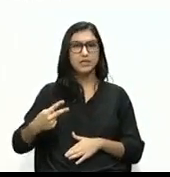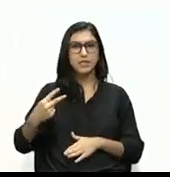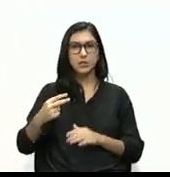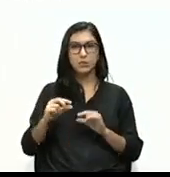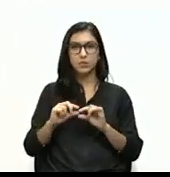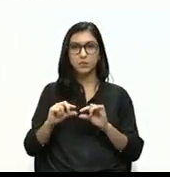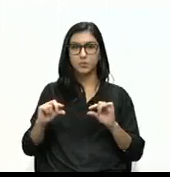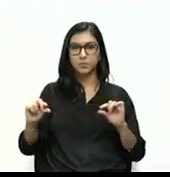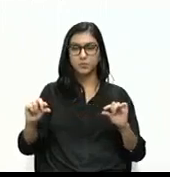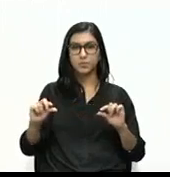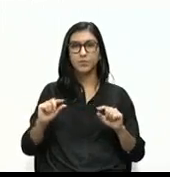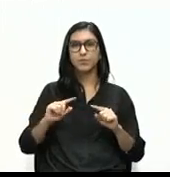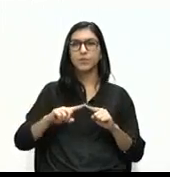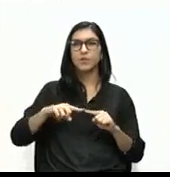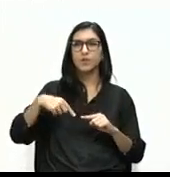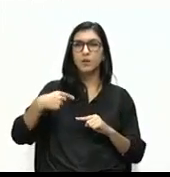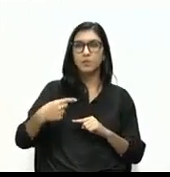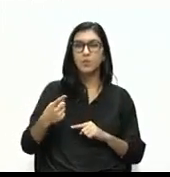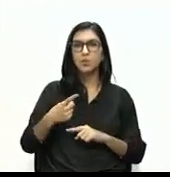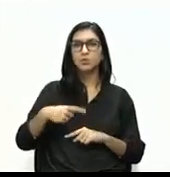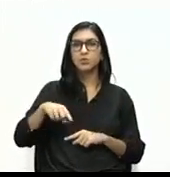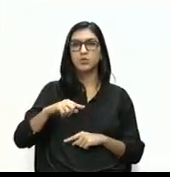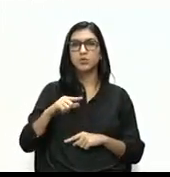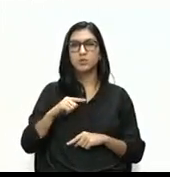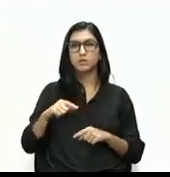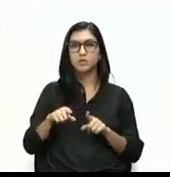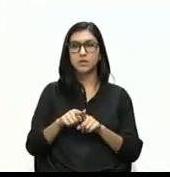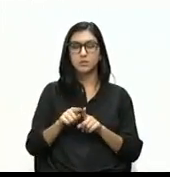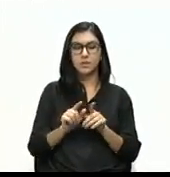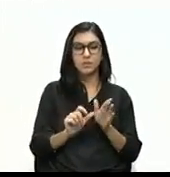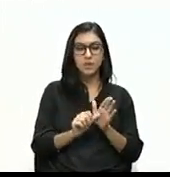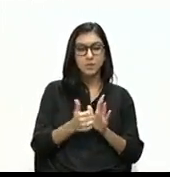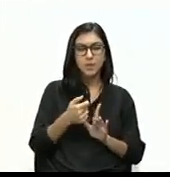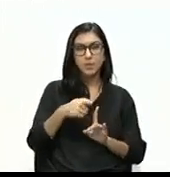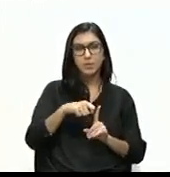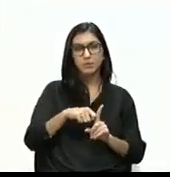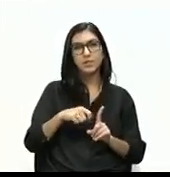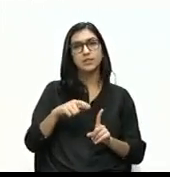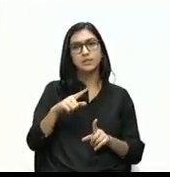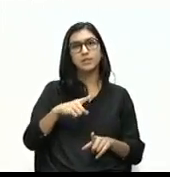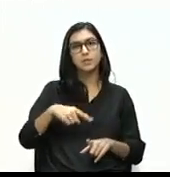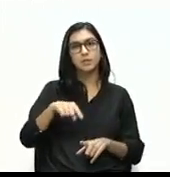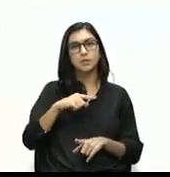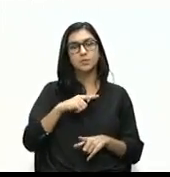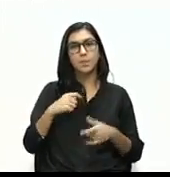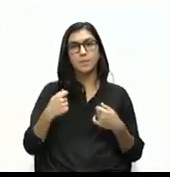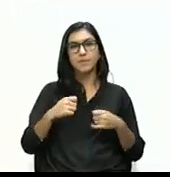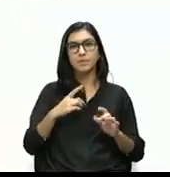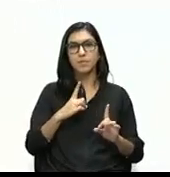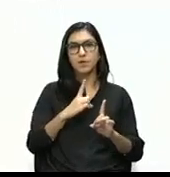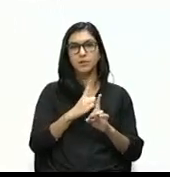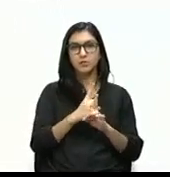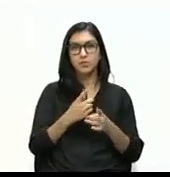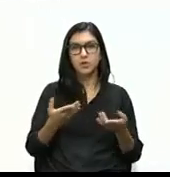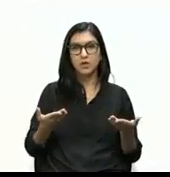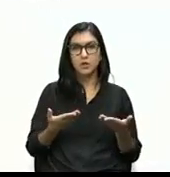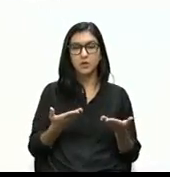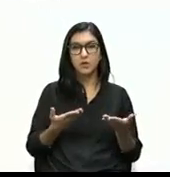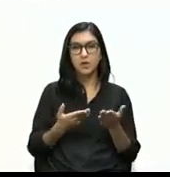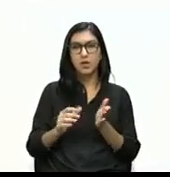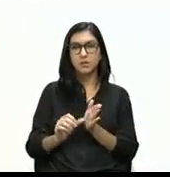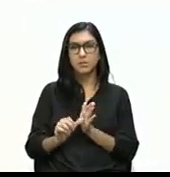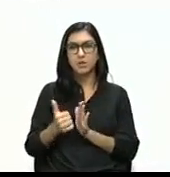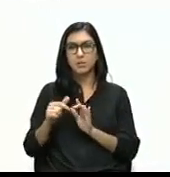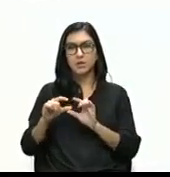linha. E depois nós não vamos ter que considerar o primeiro mês, então nós vamos ter que achar aqui a